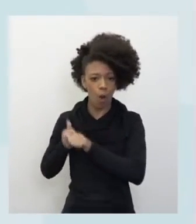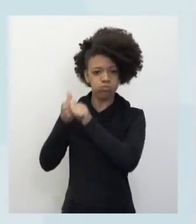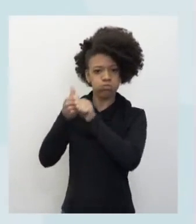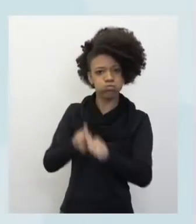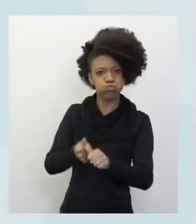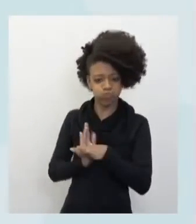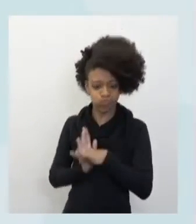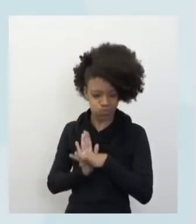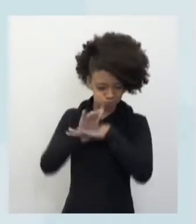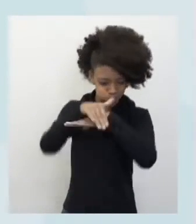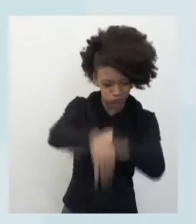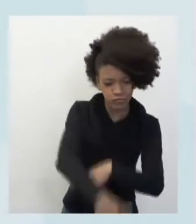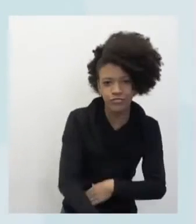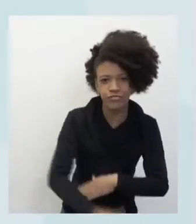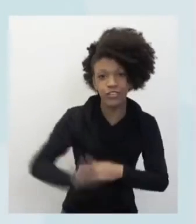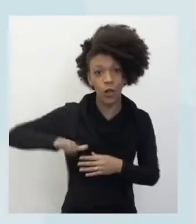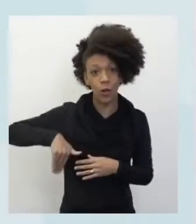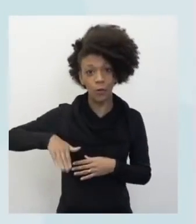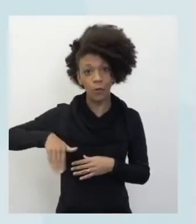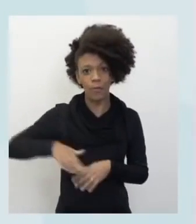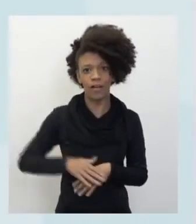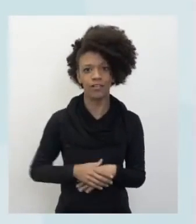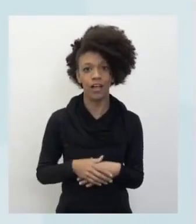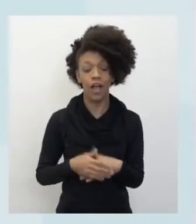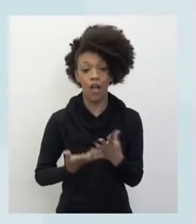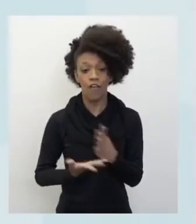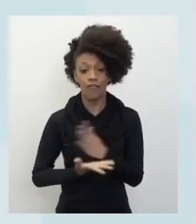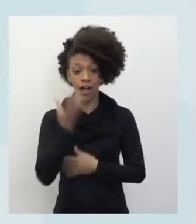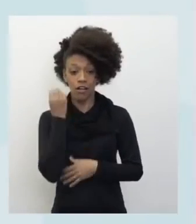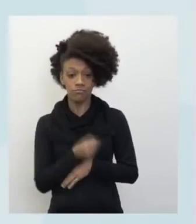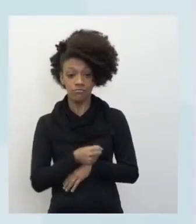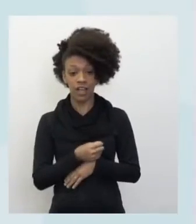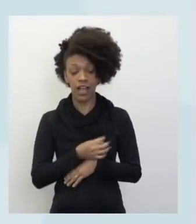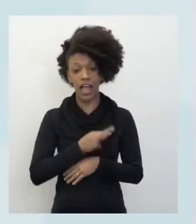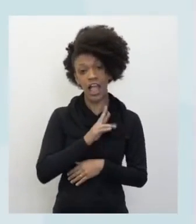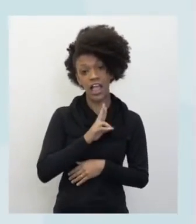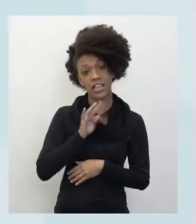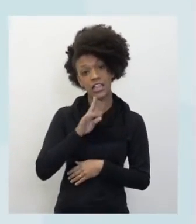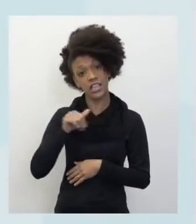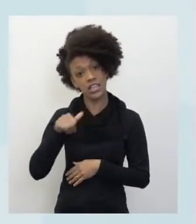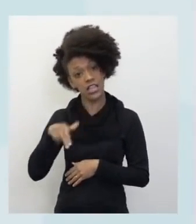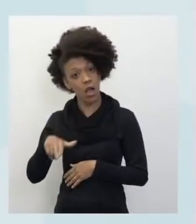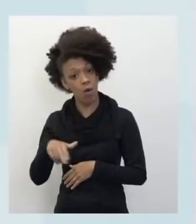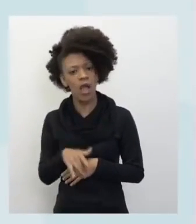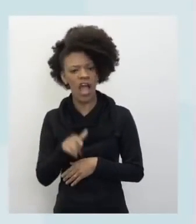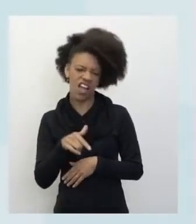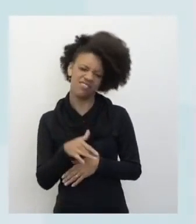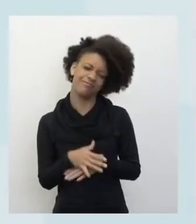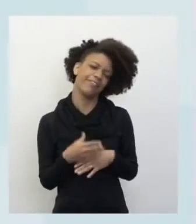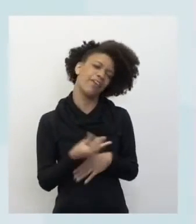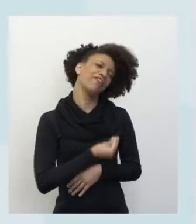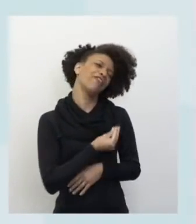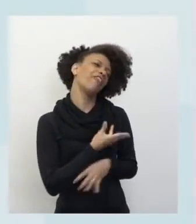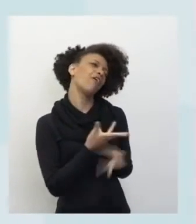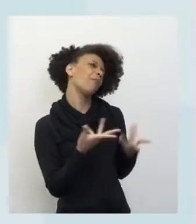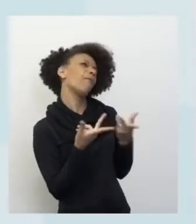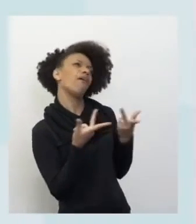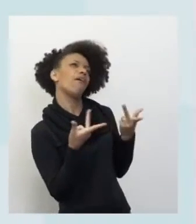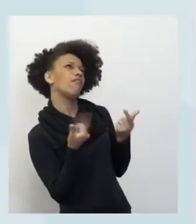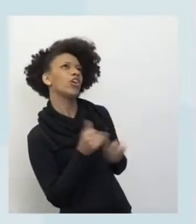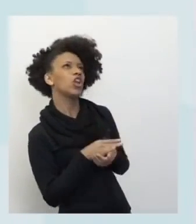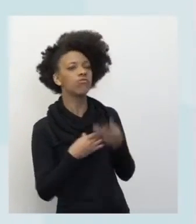se jogou no mar. Foi adotada por Tritão. Ali sim era vida. tingiu